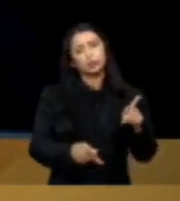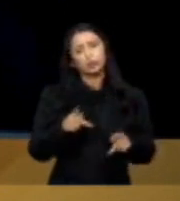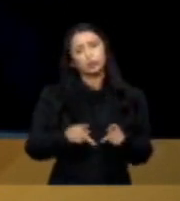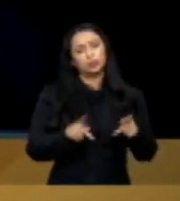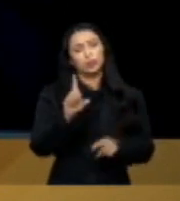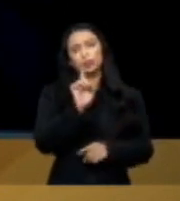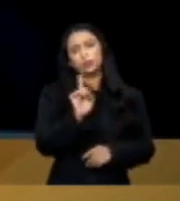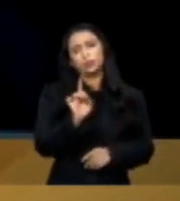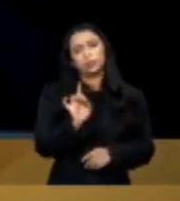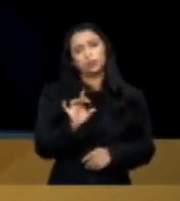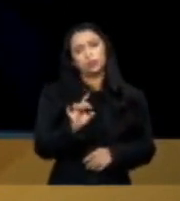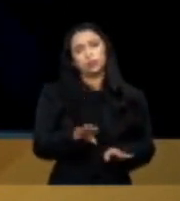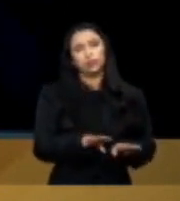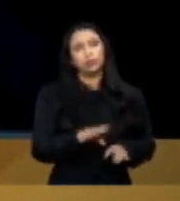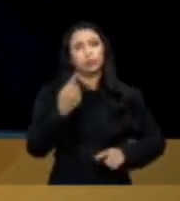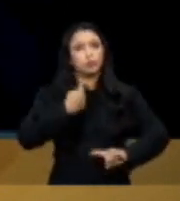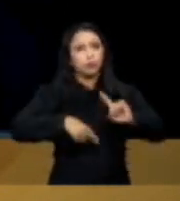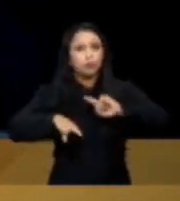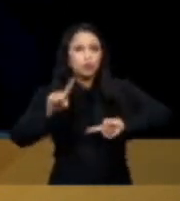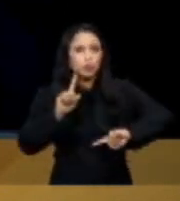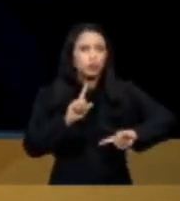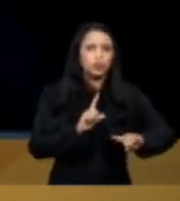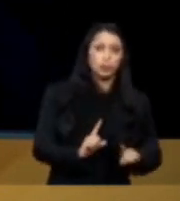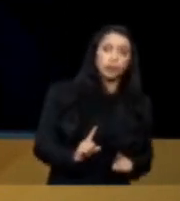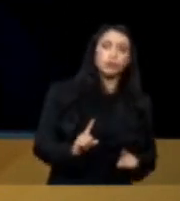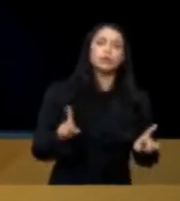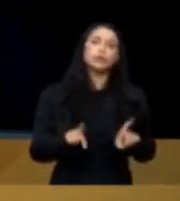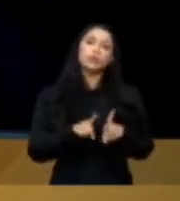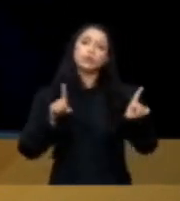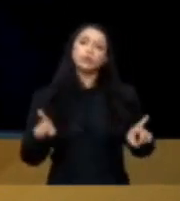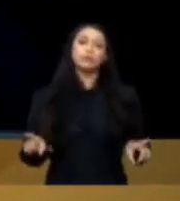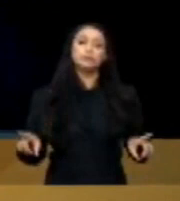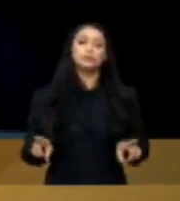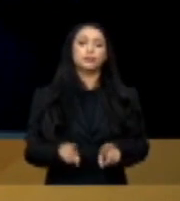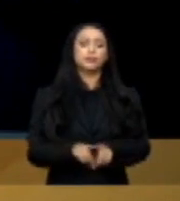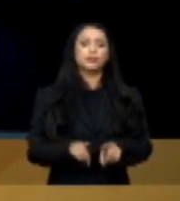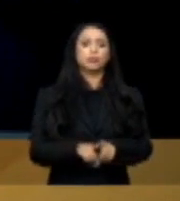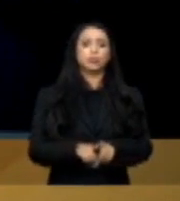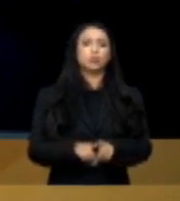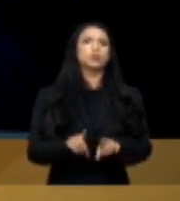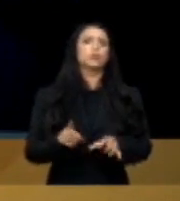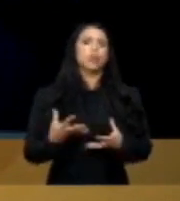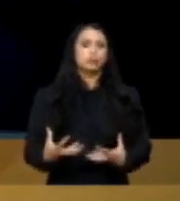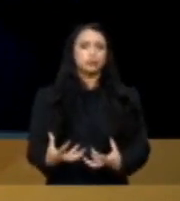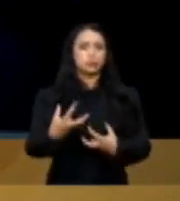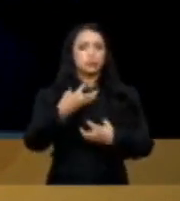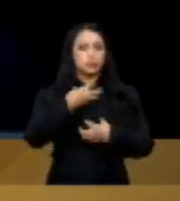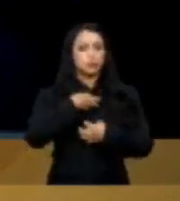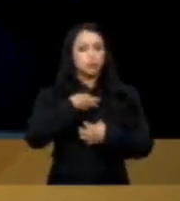só no plano do desenvolvimento do espírito, do soul, da alma, de